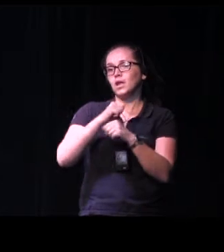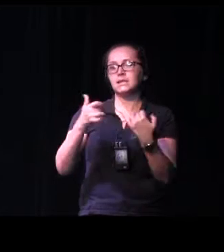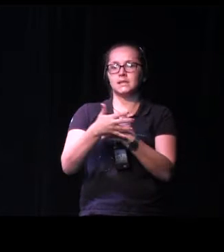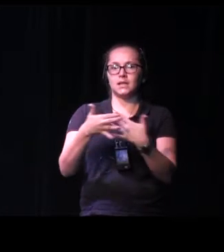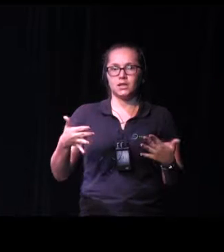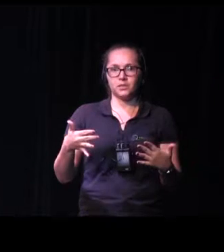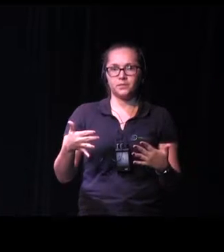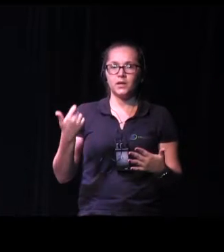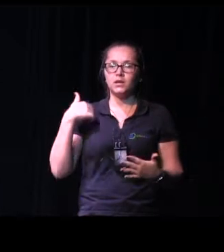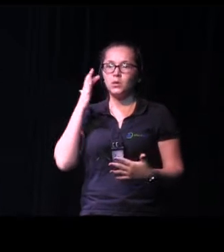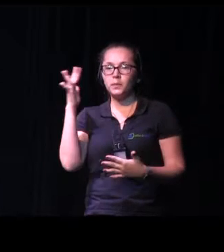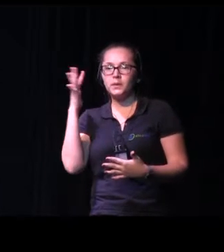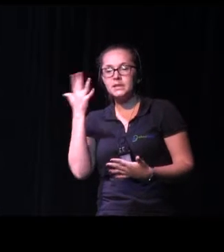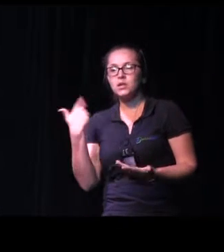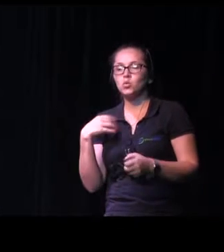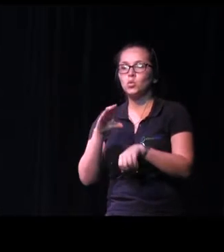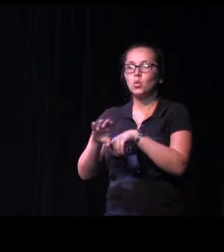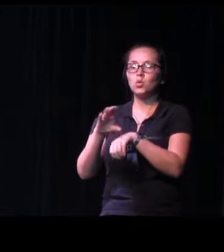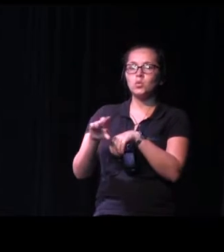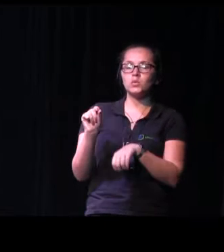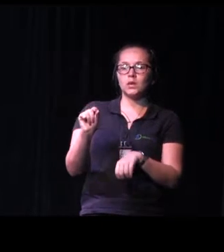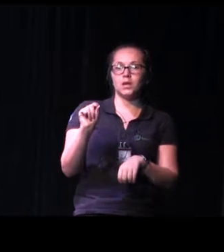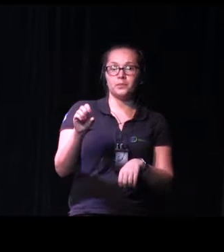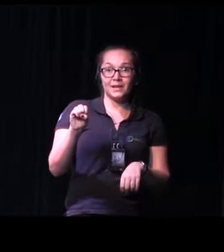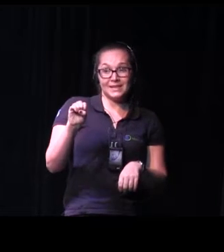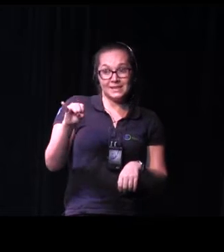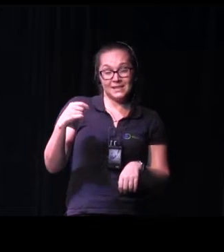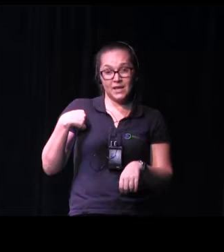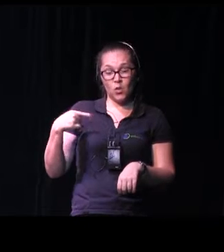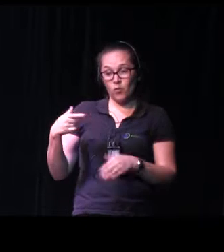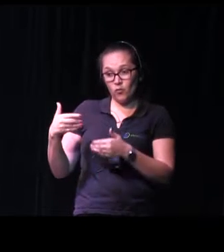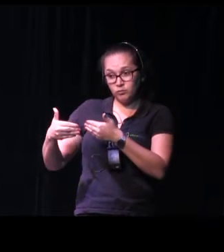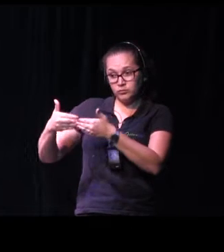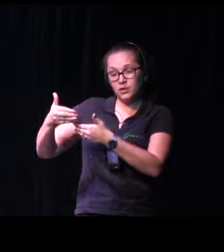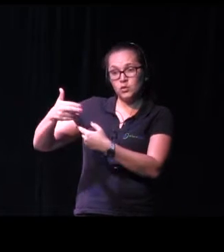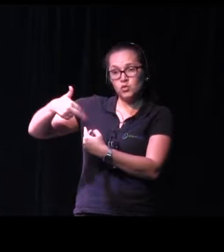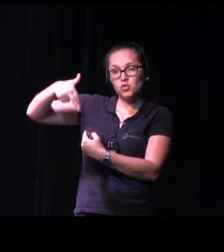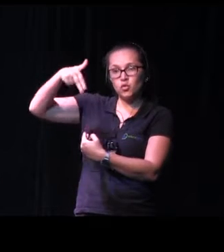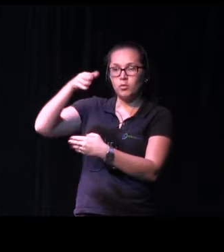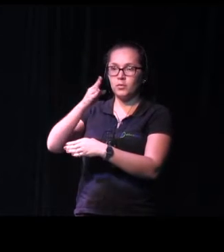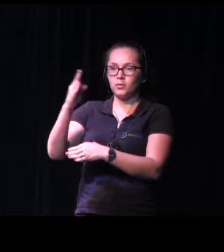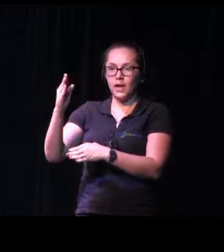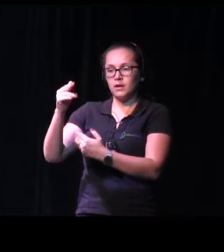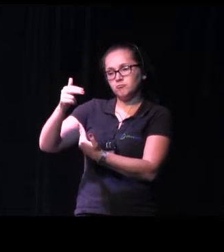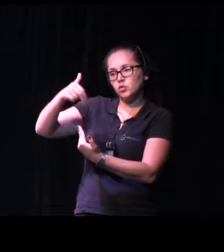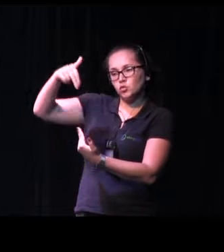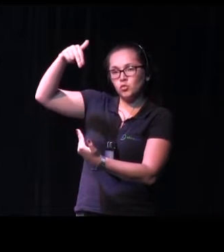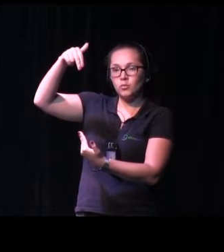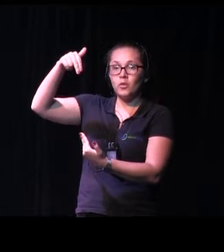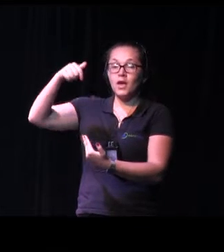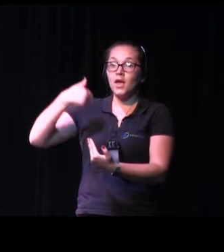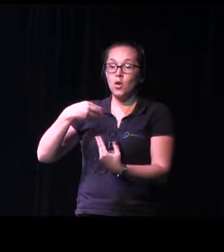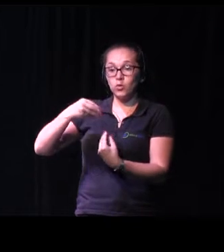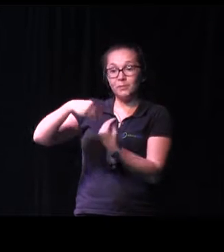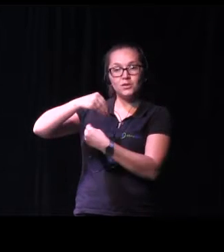ter mudado a cidade. Então, pensei num curso que, se eu vou subindo, passo a biblioteca,